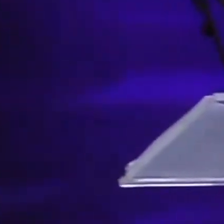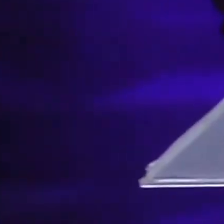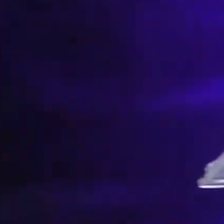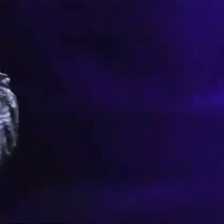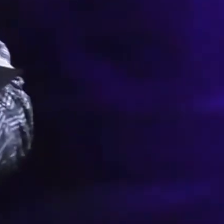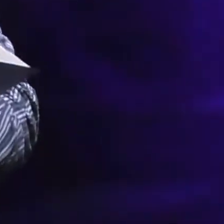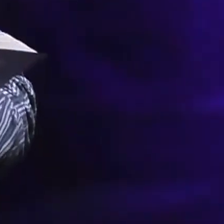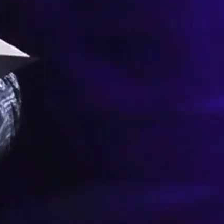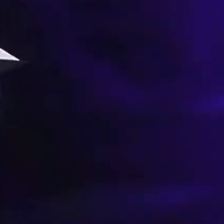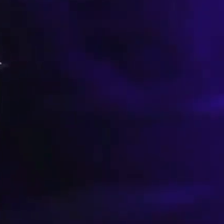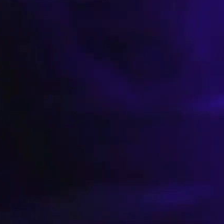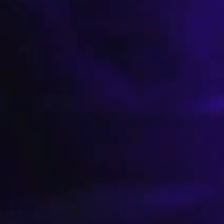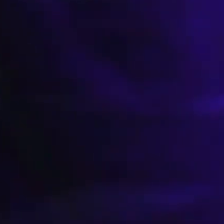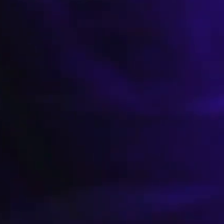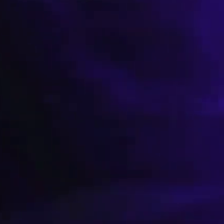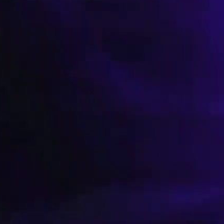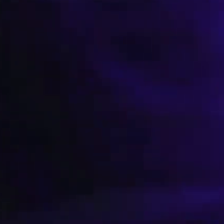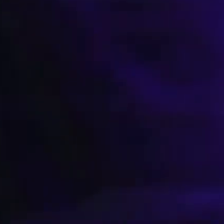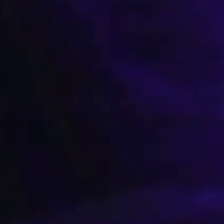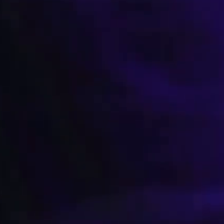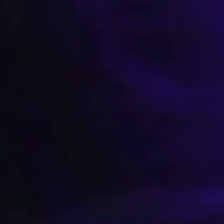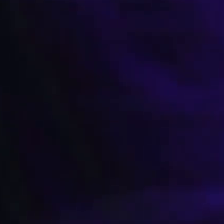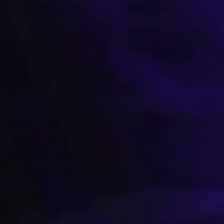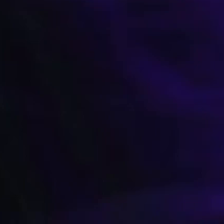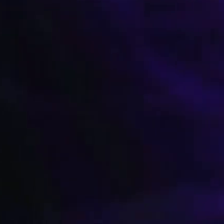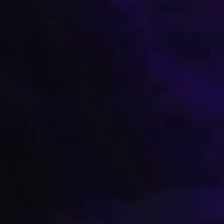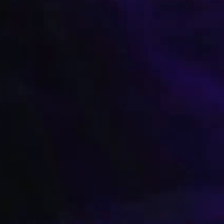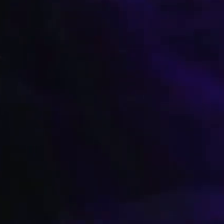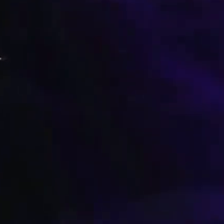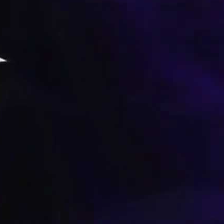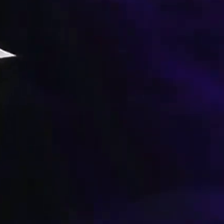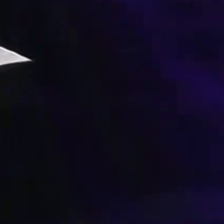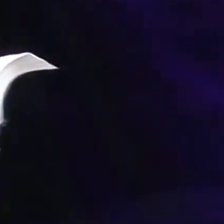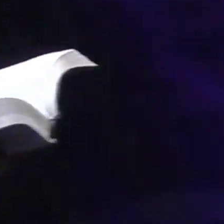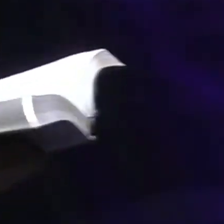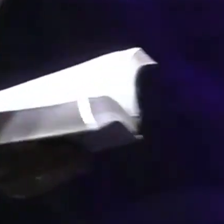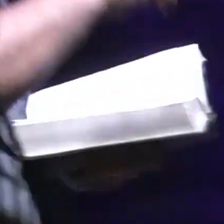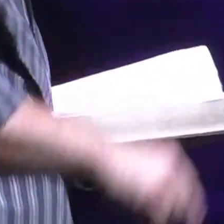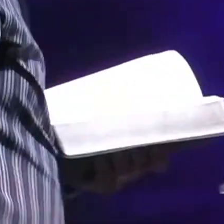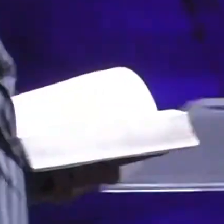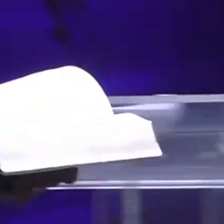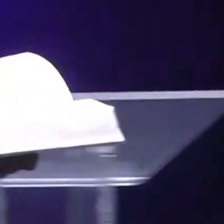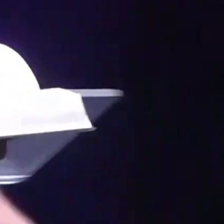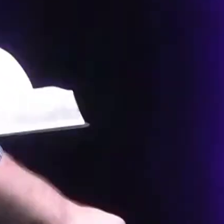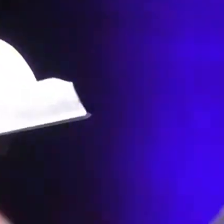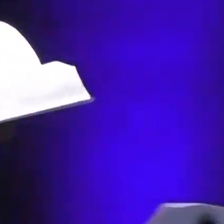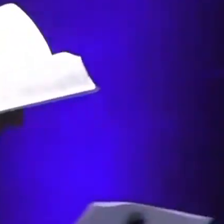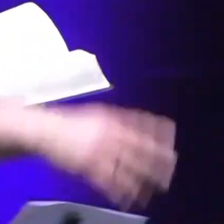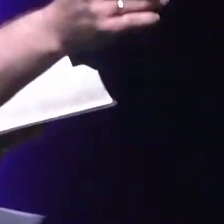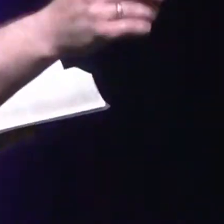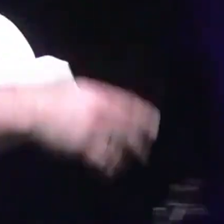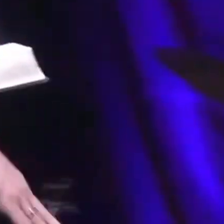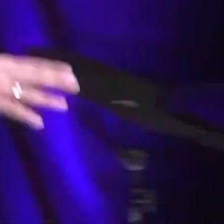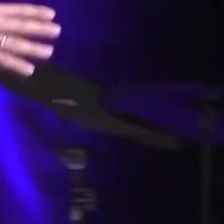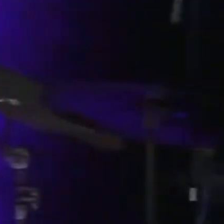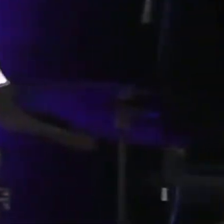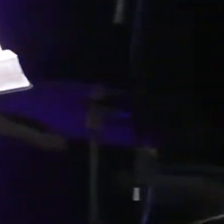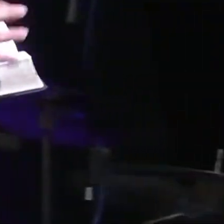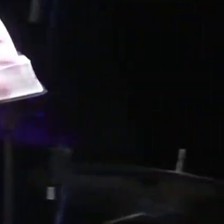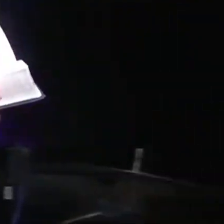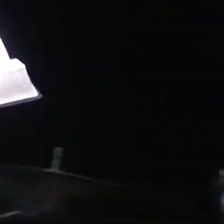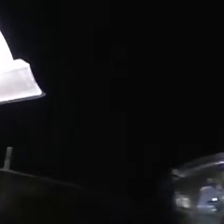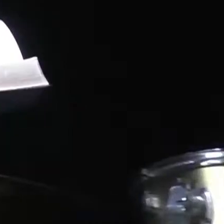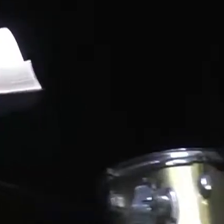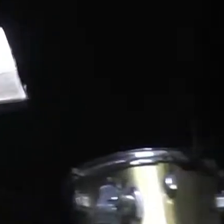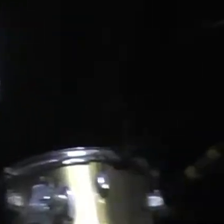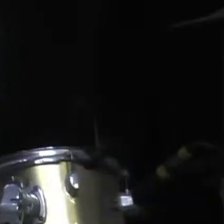perto de você. Olha que Deus diz: ame essa mulher como Cristo amou a igreja. É isso mesmo. Pastor, o senhor não conhece ela, nem quero